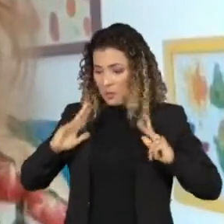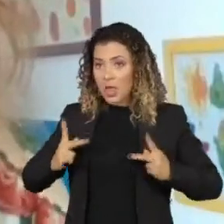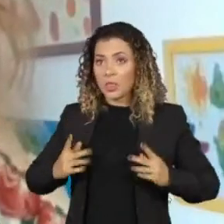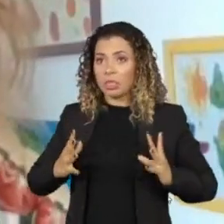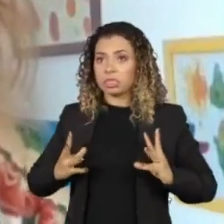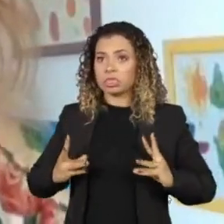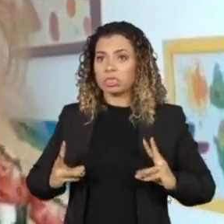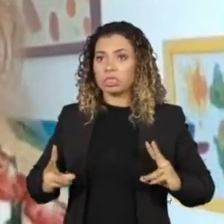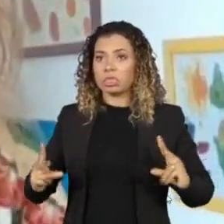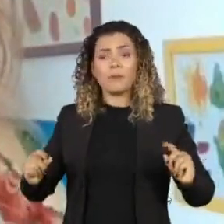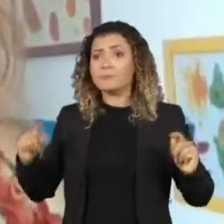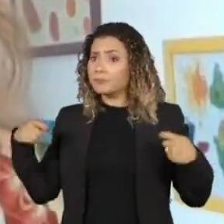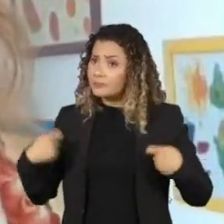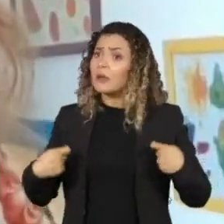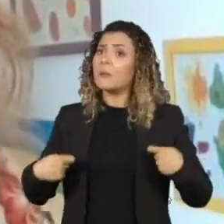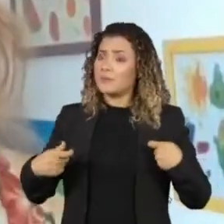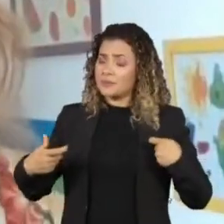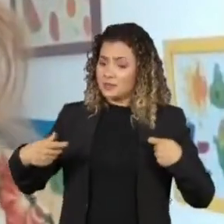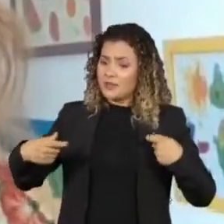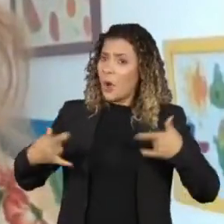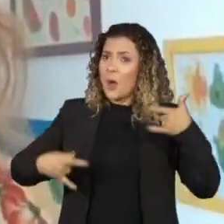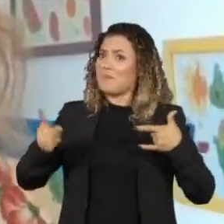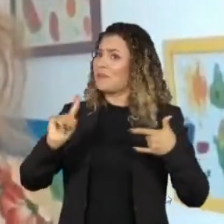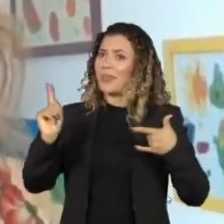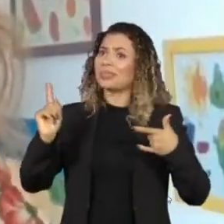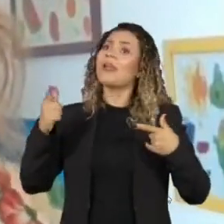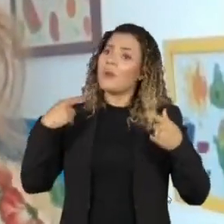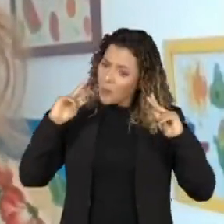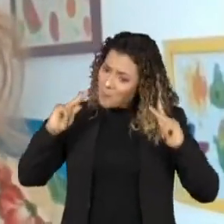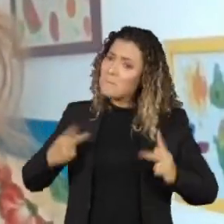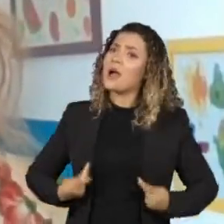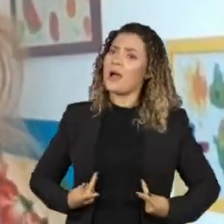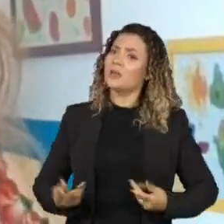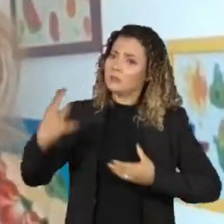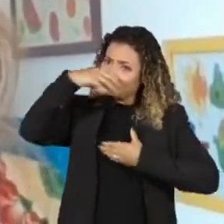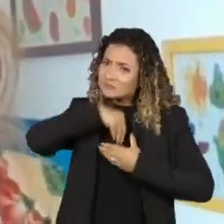uma convocação, uma provocação para a gente se rehumanizar, virar gente de novo.